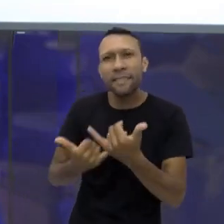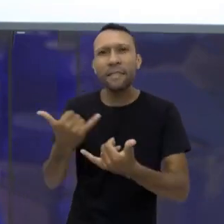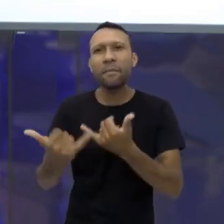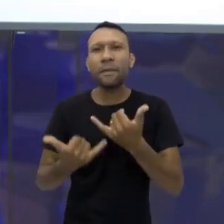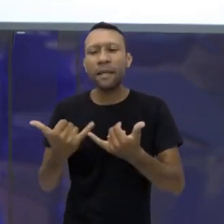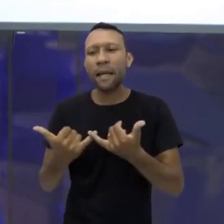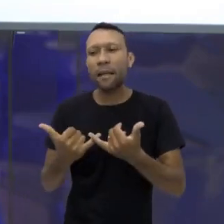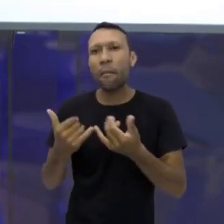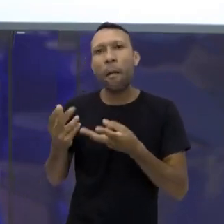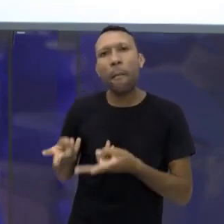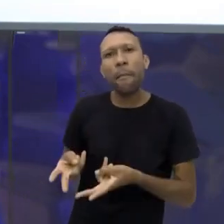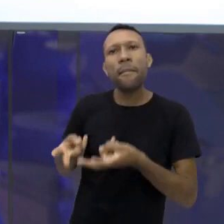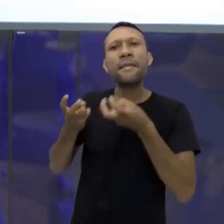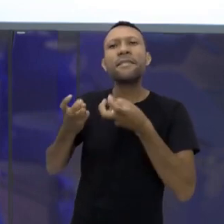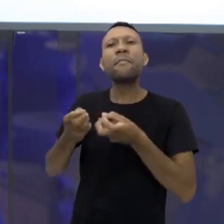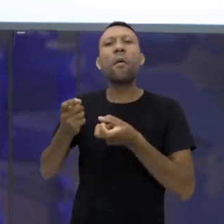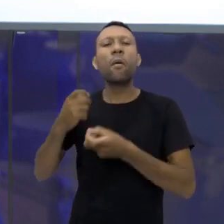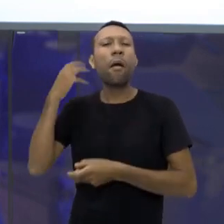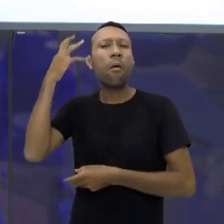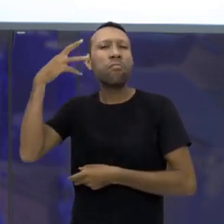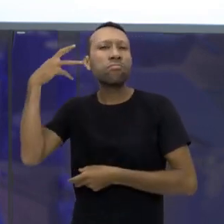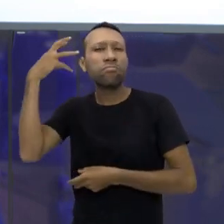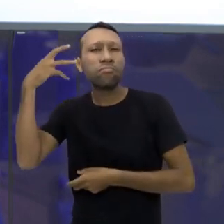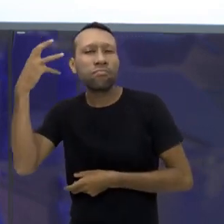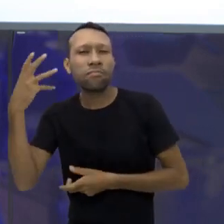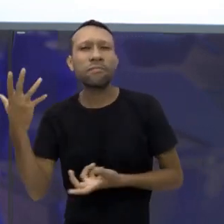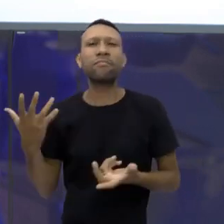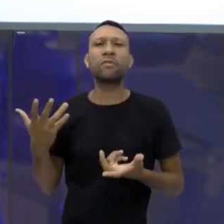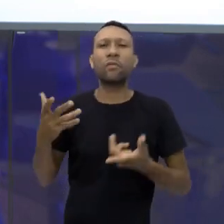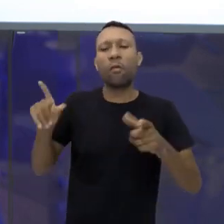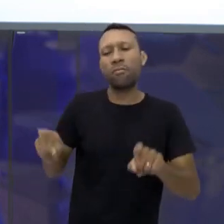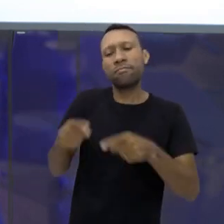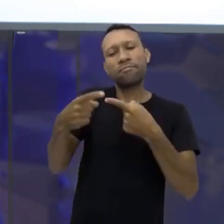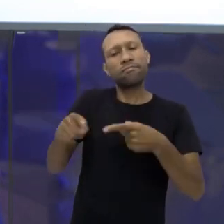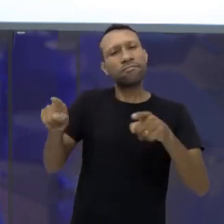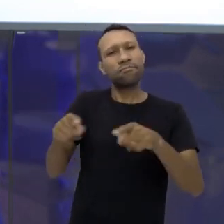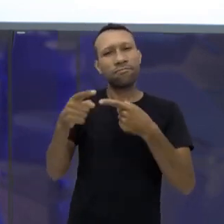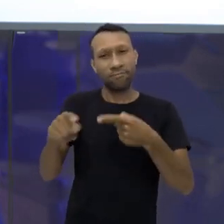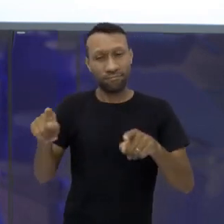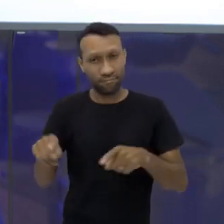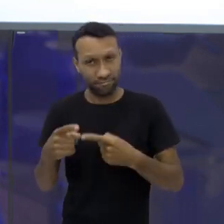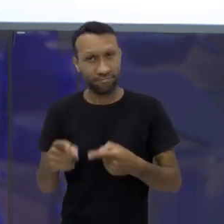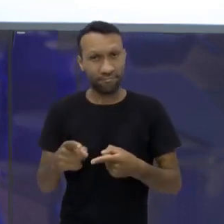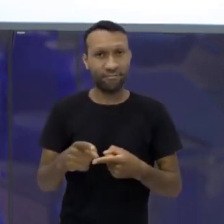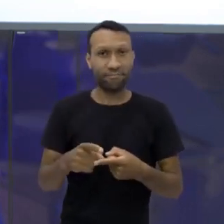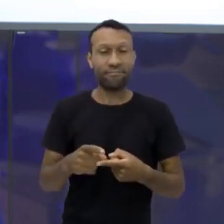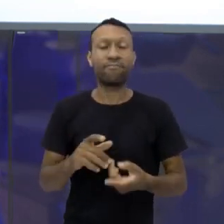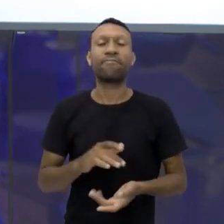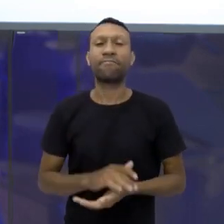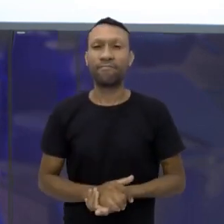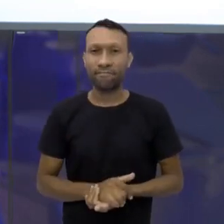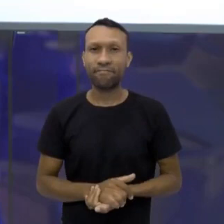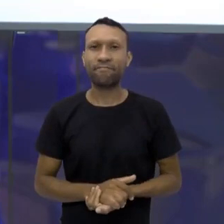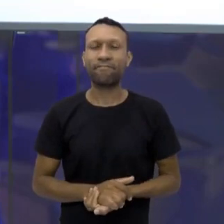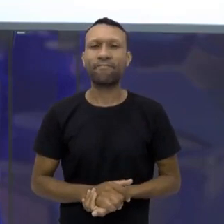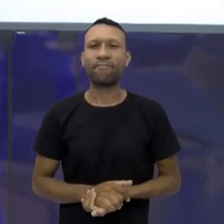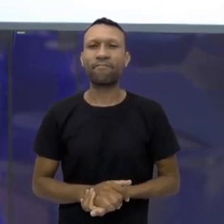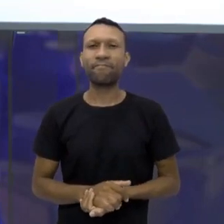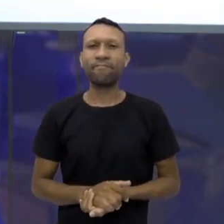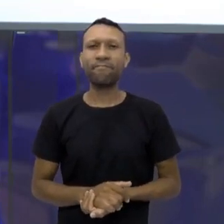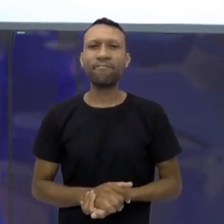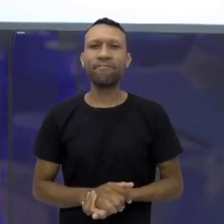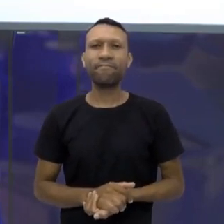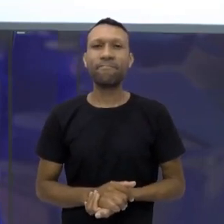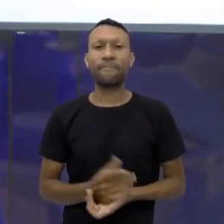adquirir um novo modelo de sons, né, de ritmo, para engrandecer ainda mais as suas